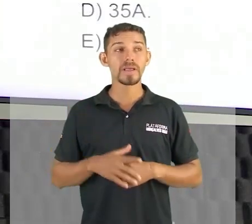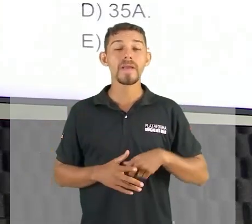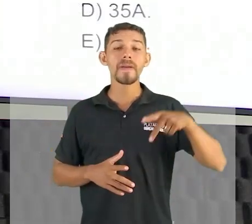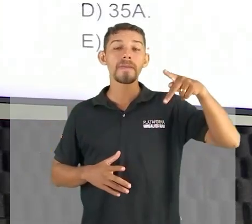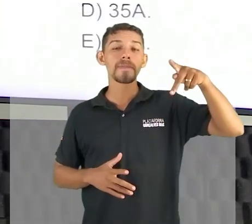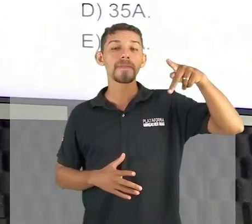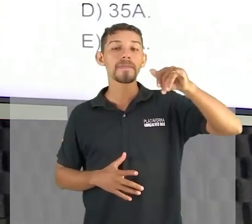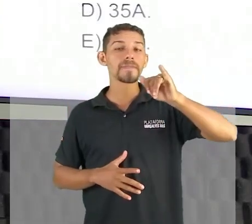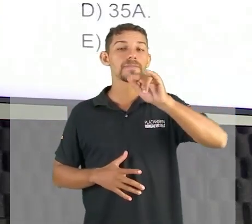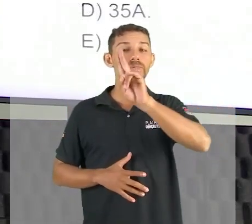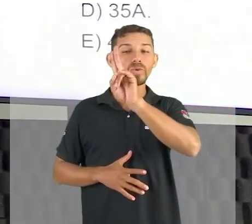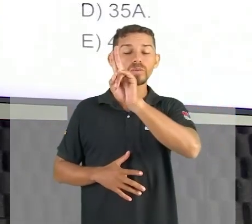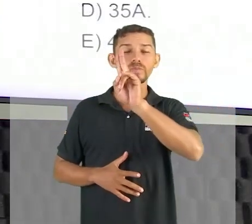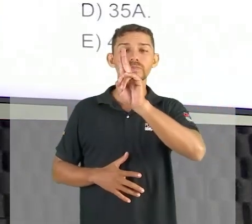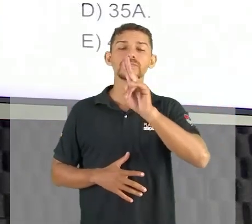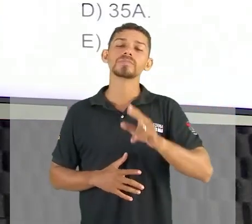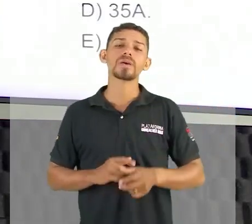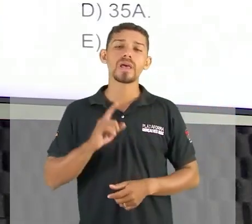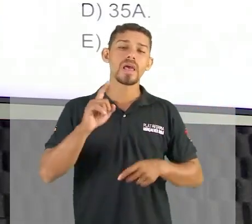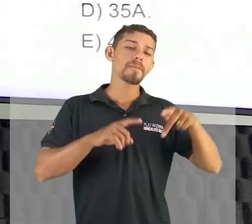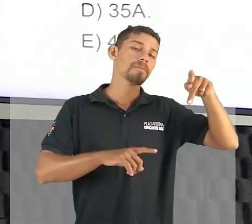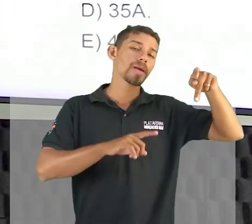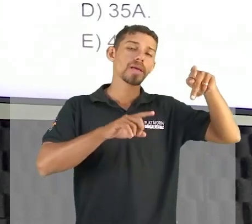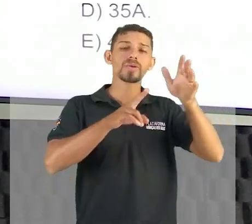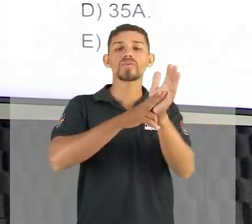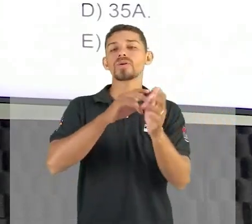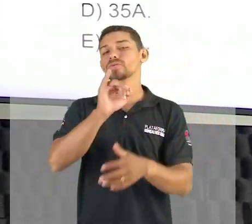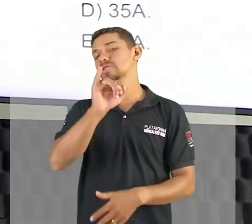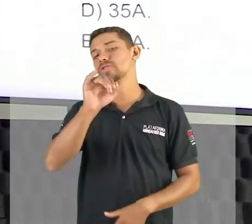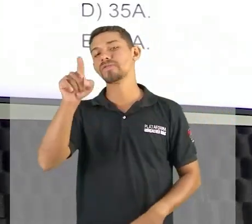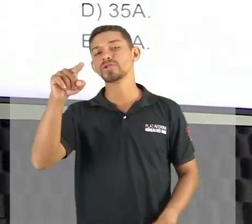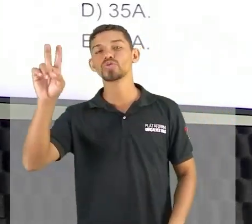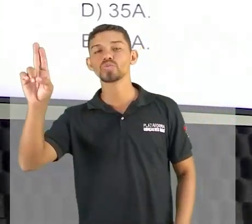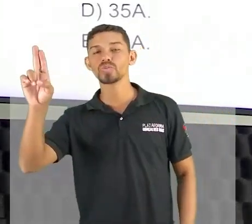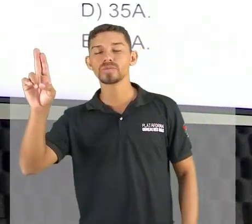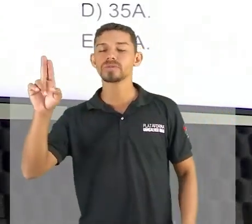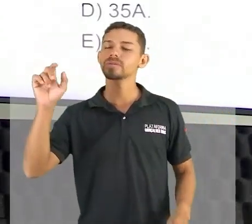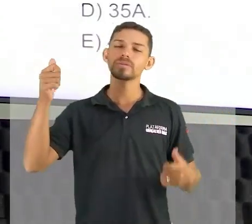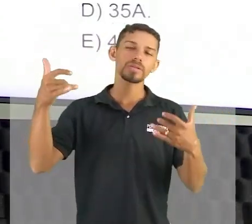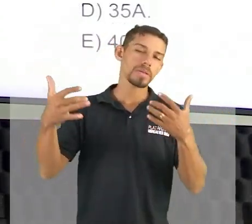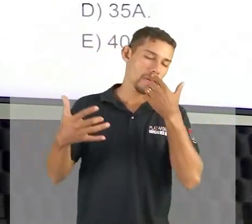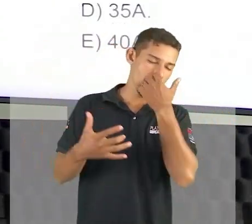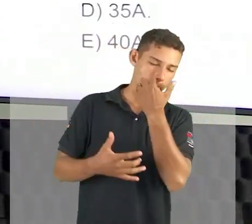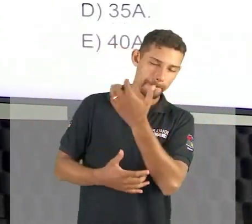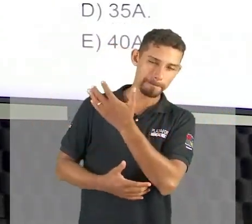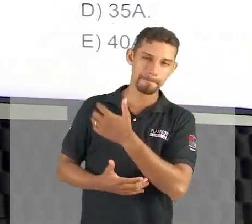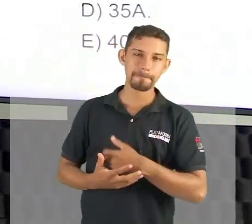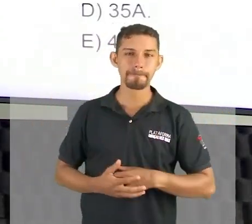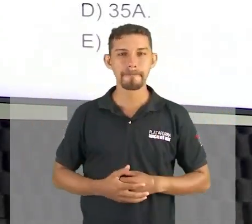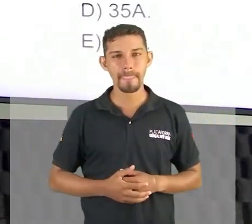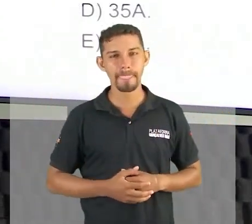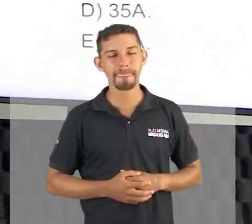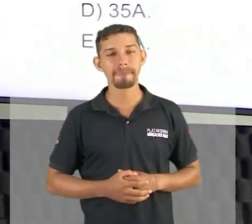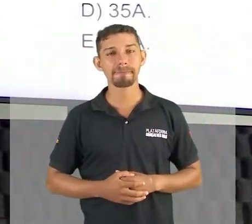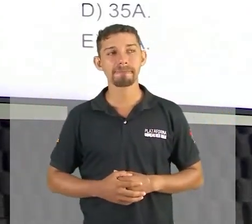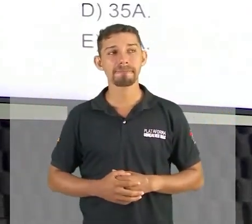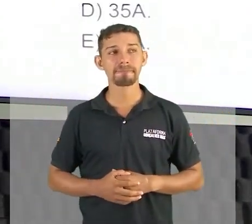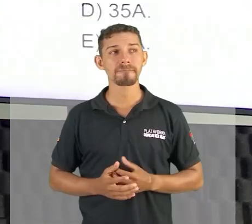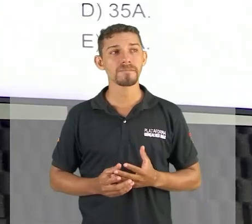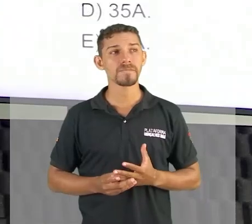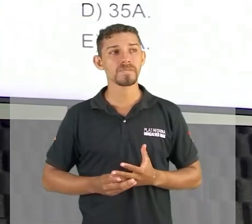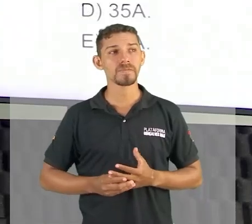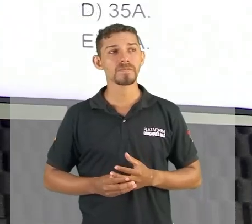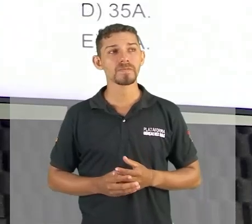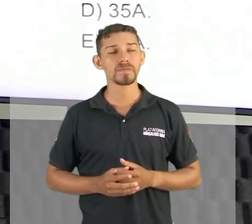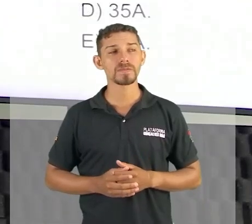pi p = i x u potência elétrica é igual a corrente vezes a tensão agora só